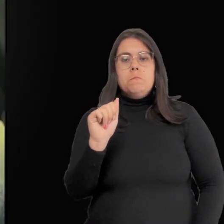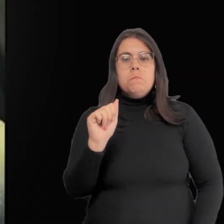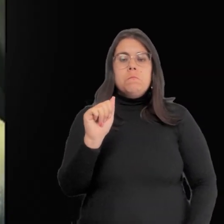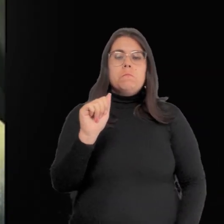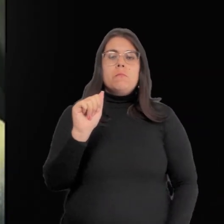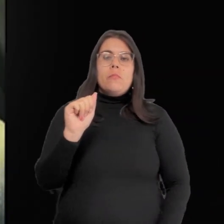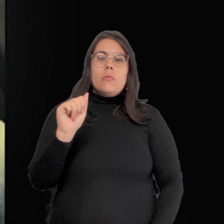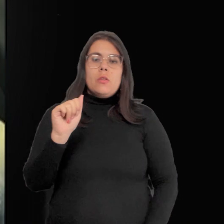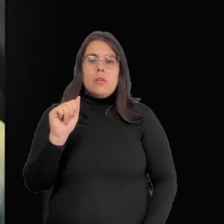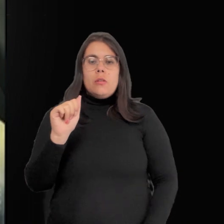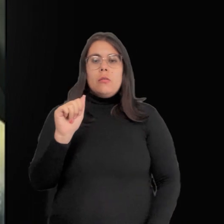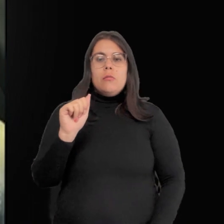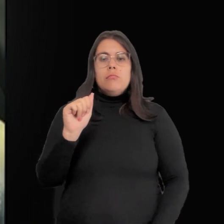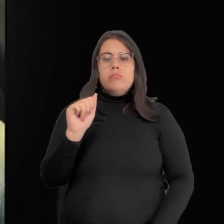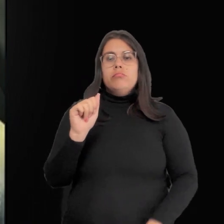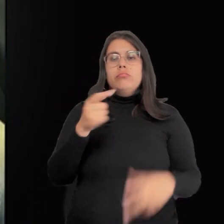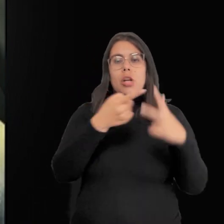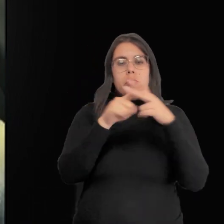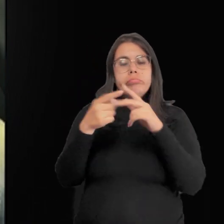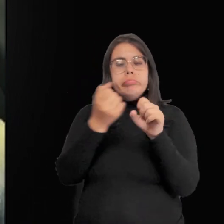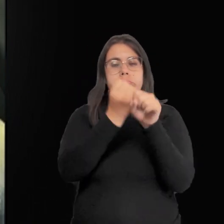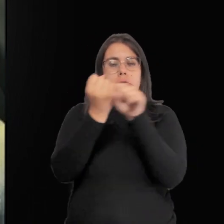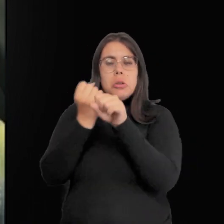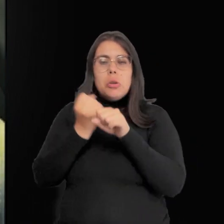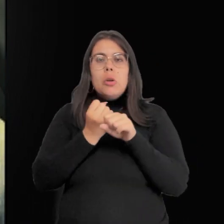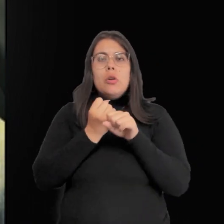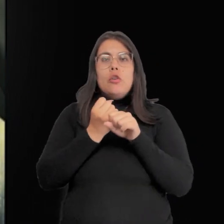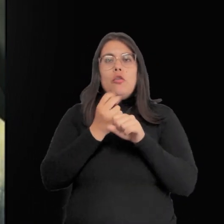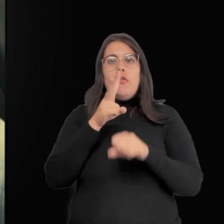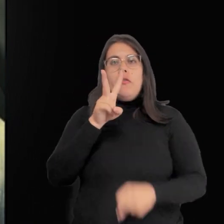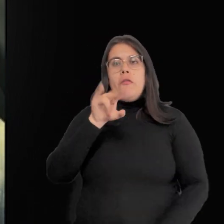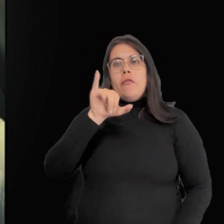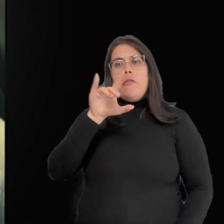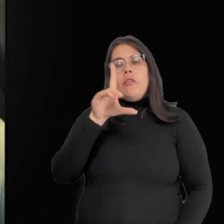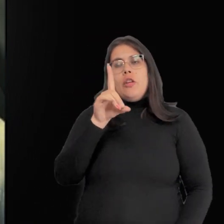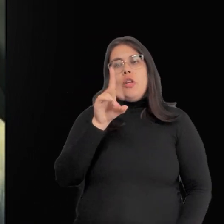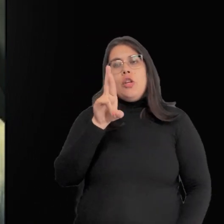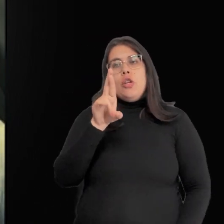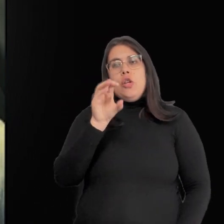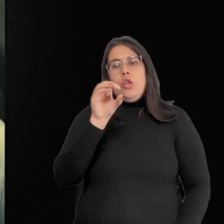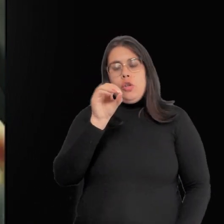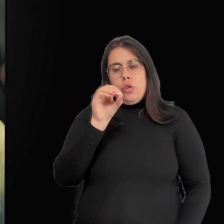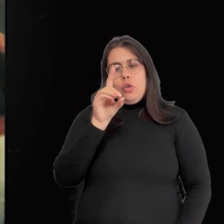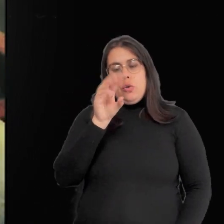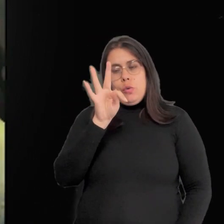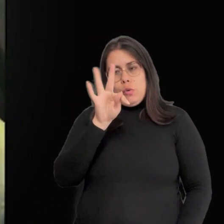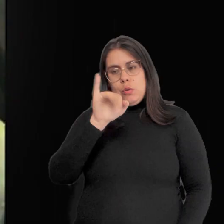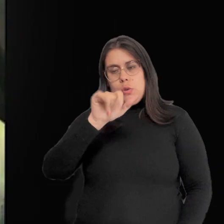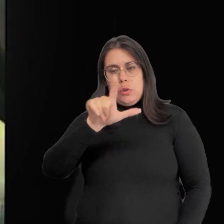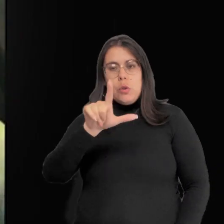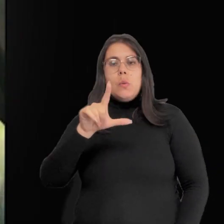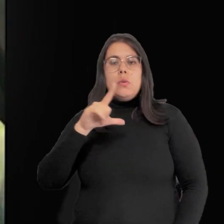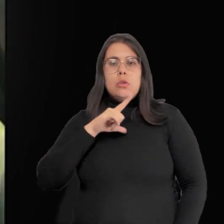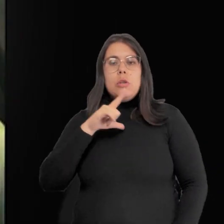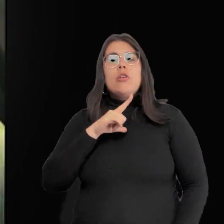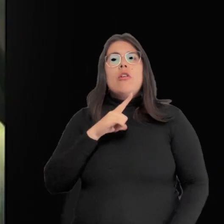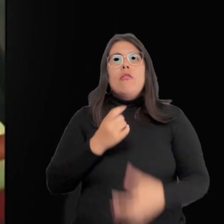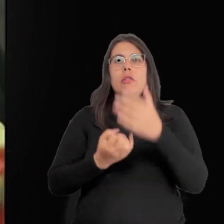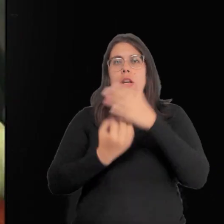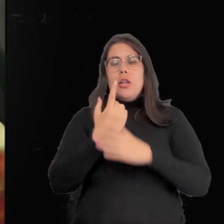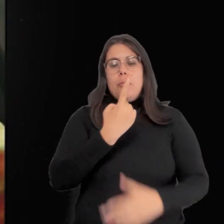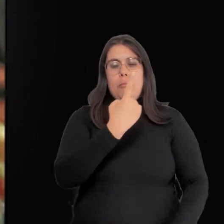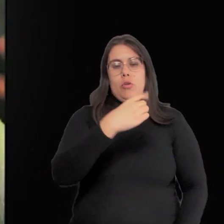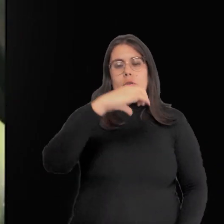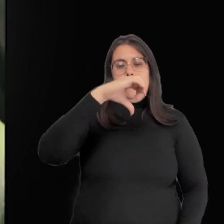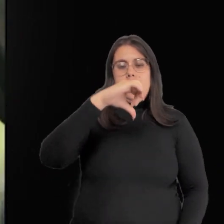universidade. Para este restauro, a Vidrotil ainda existia. Foi fundada em 1947, foi